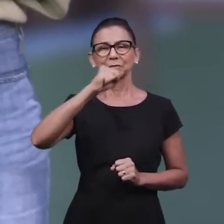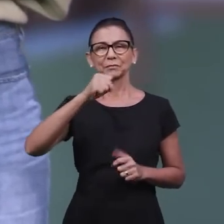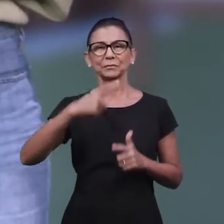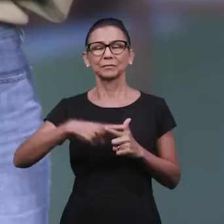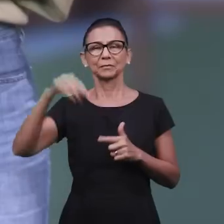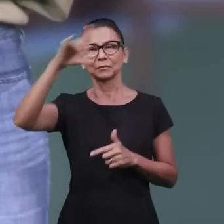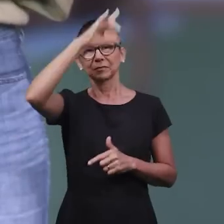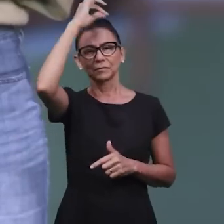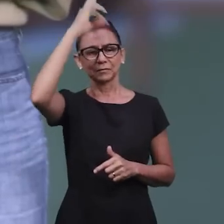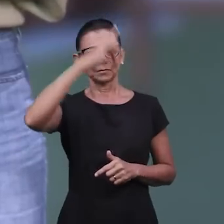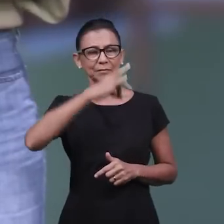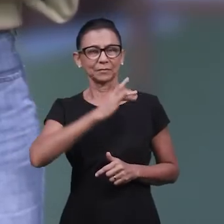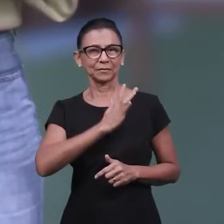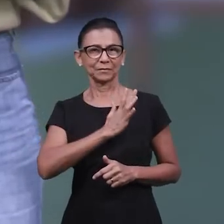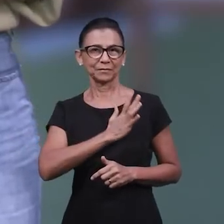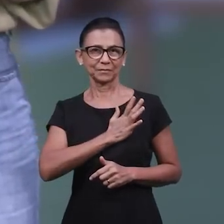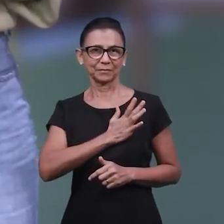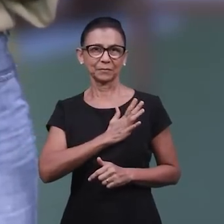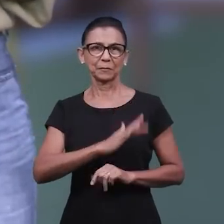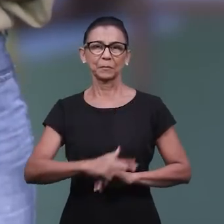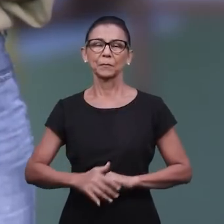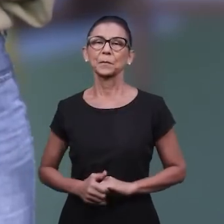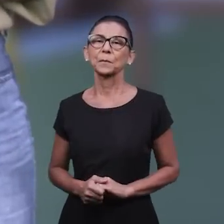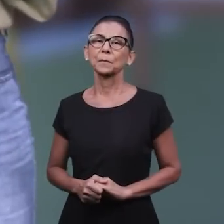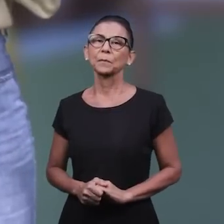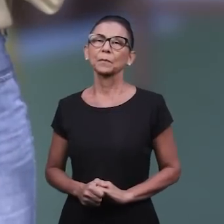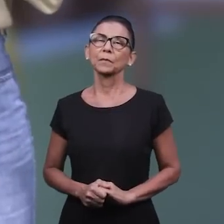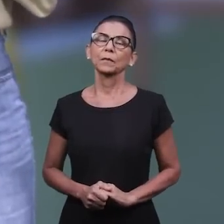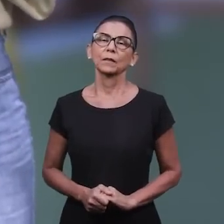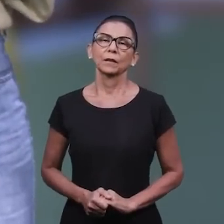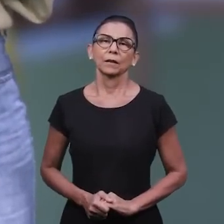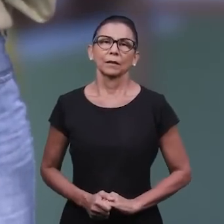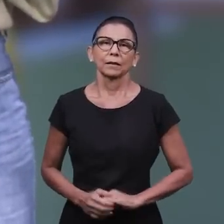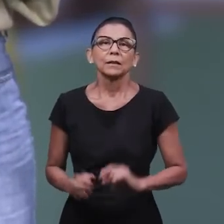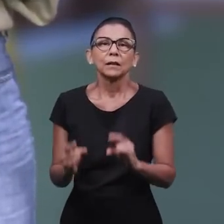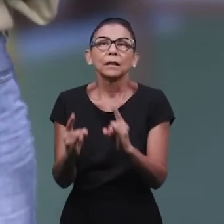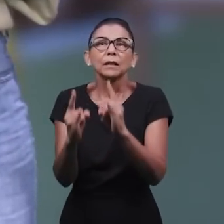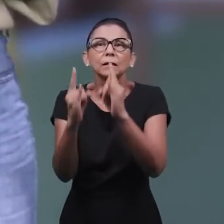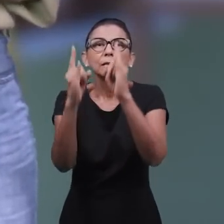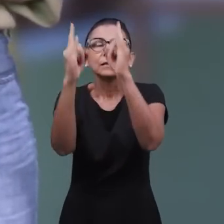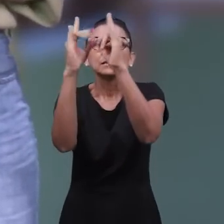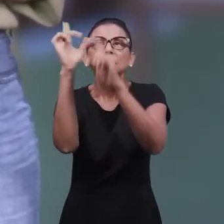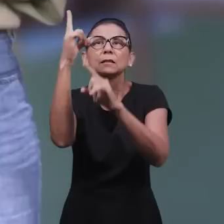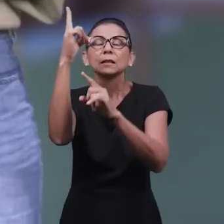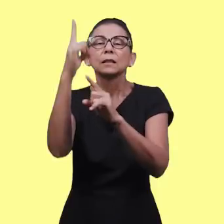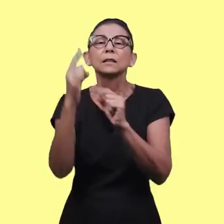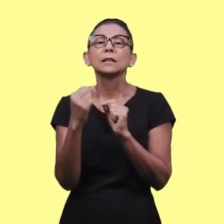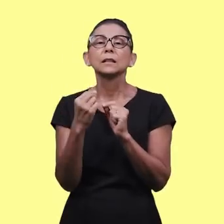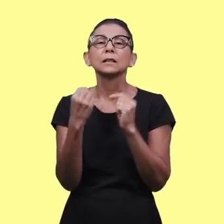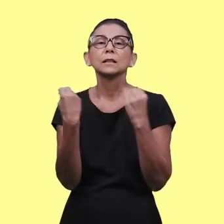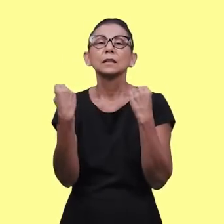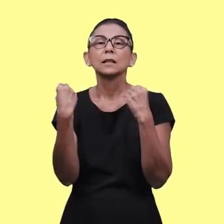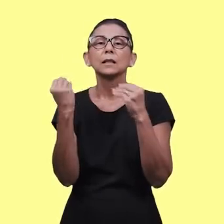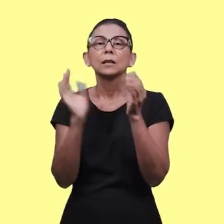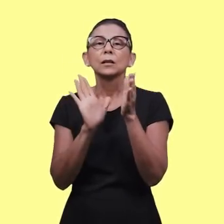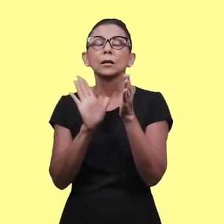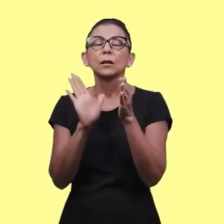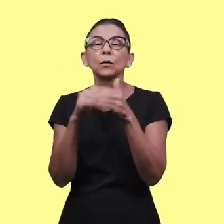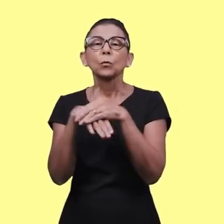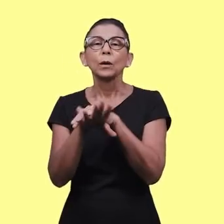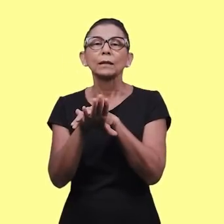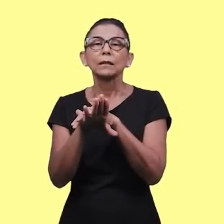nosso coração. E na torre de Davi eram guardadas armas de guerra, e em especial